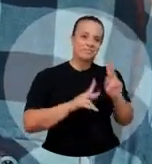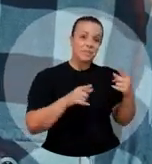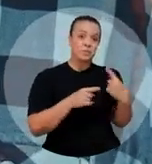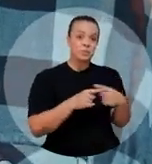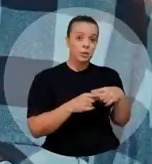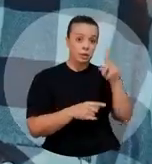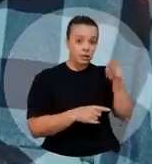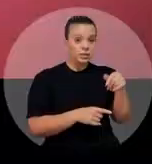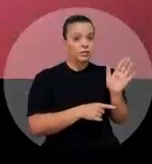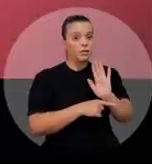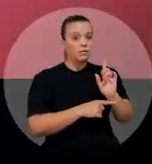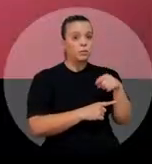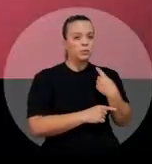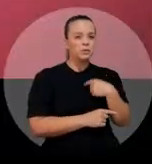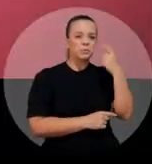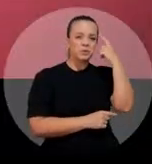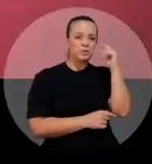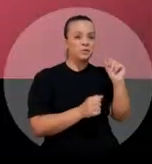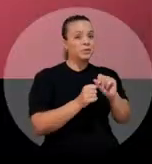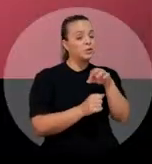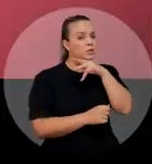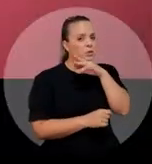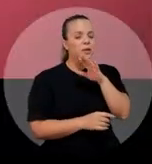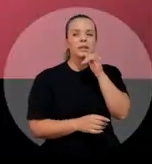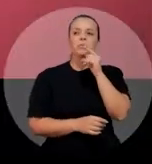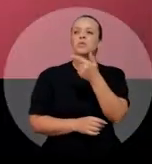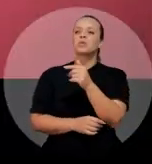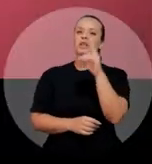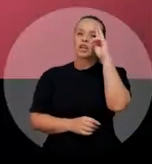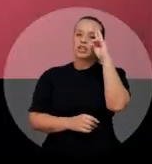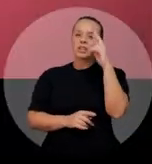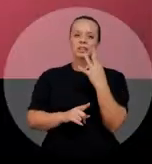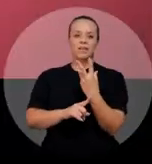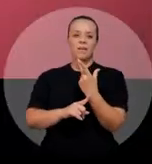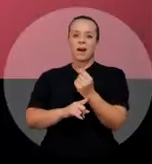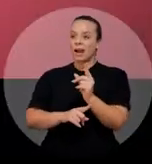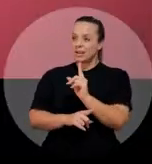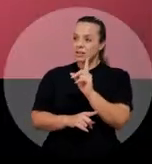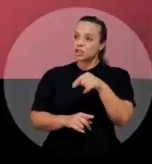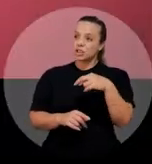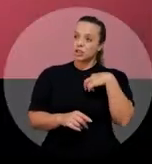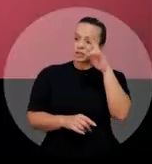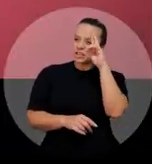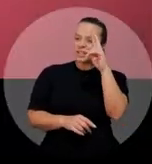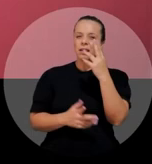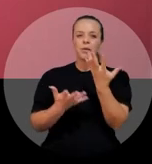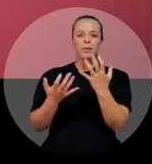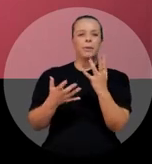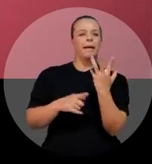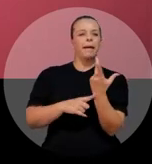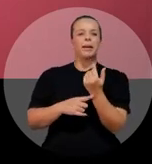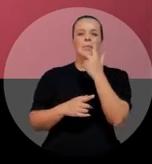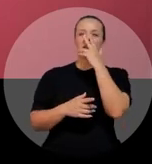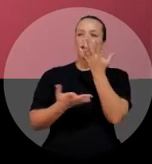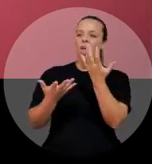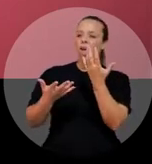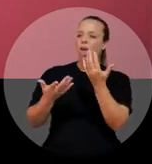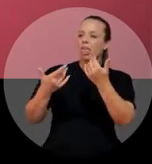Foi pensado pra ser ruim. Em vez de ter uma direção de arte, tinha uma direção de anti-arte. Basicamente. Né? Eram uns